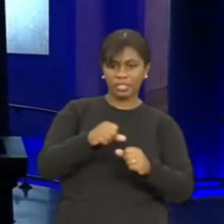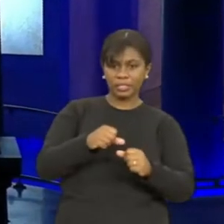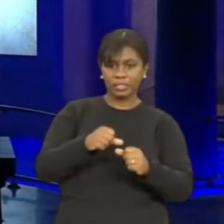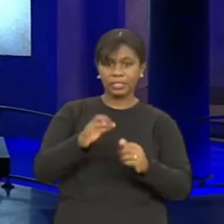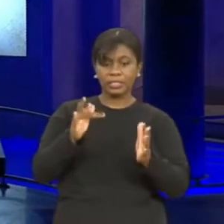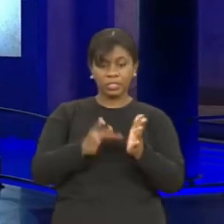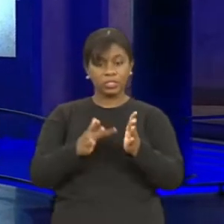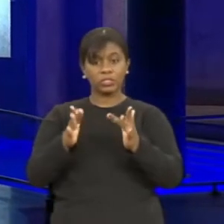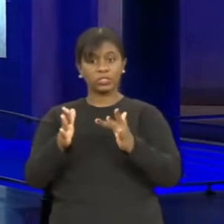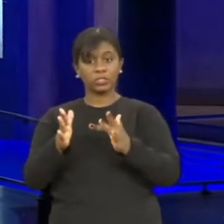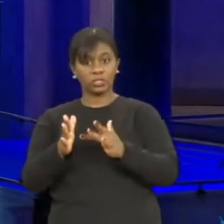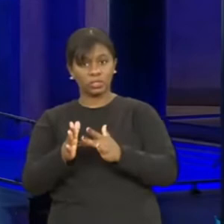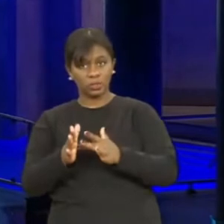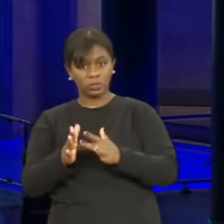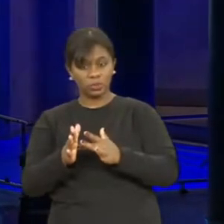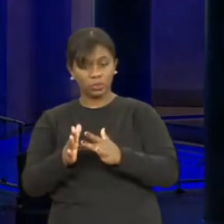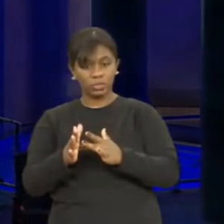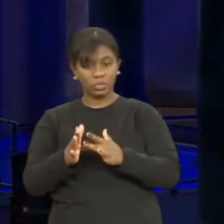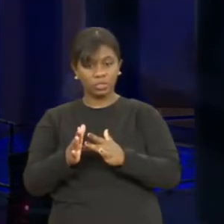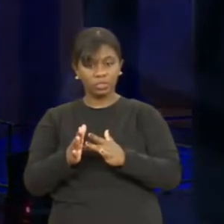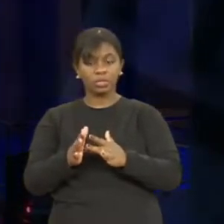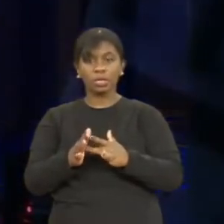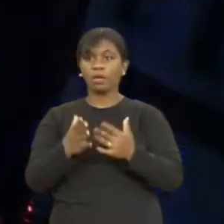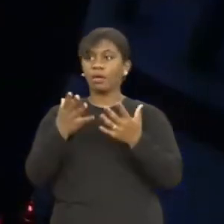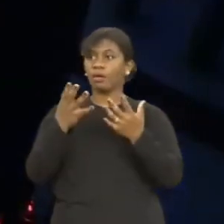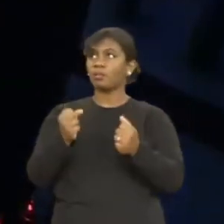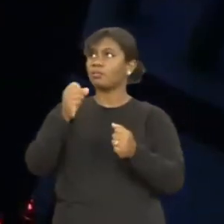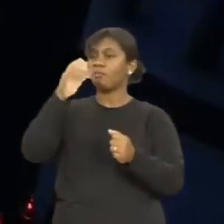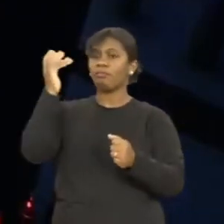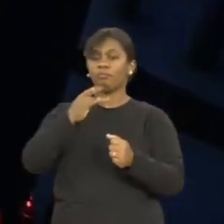exaltado. E você?